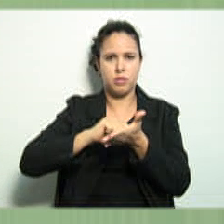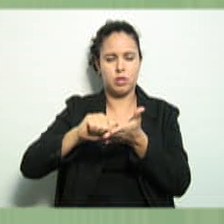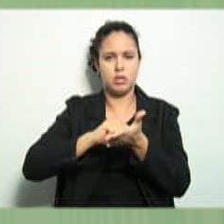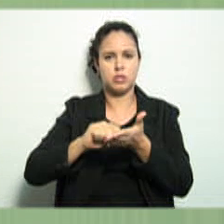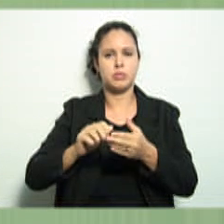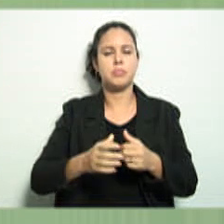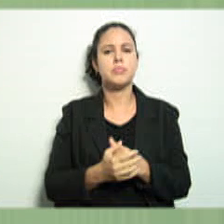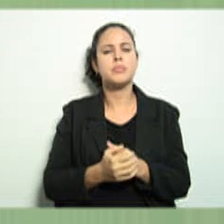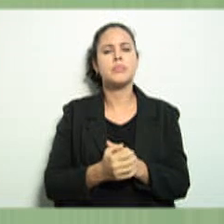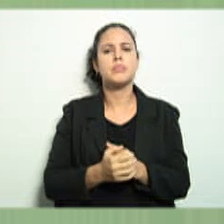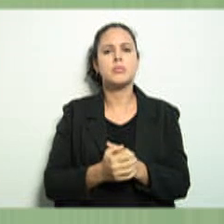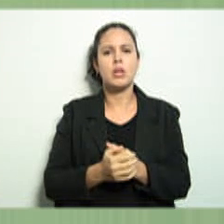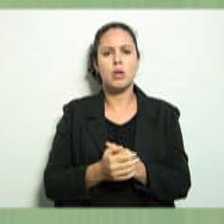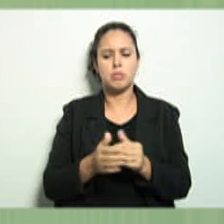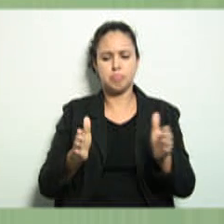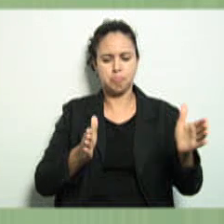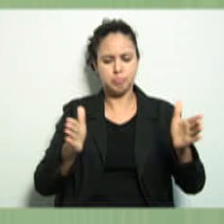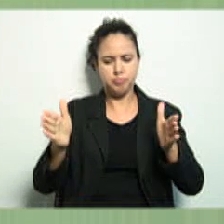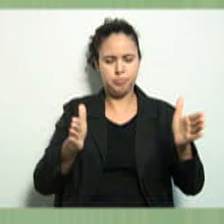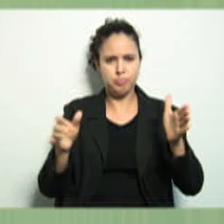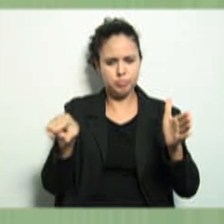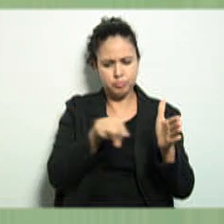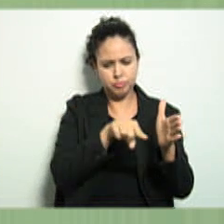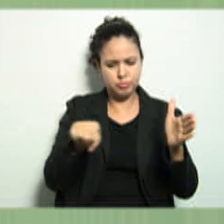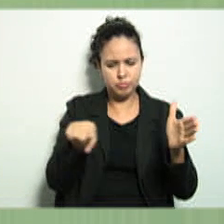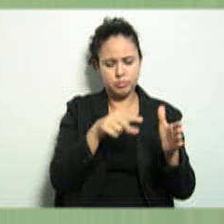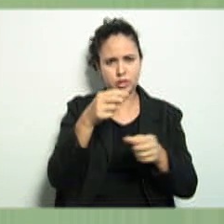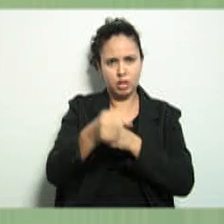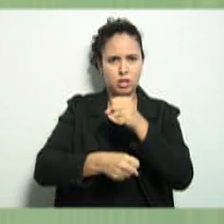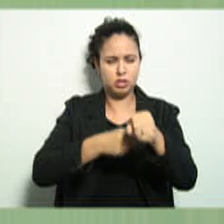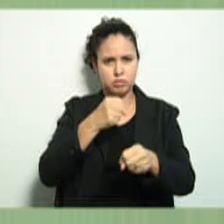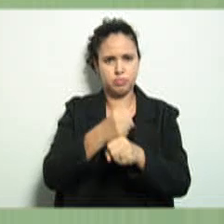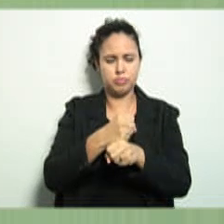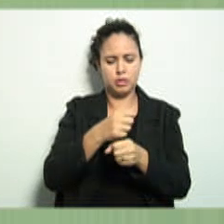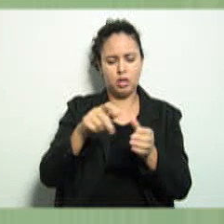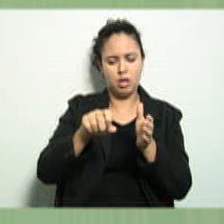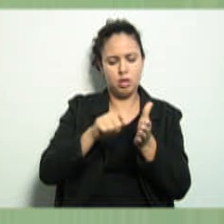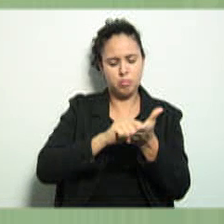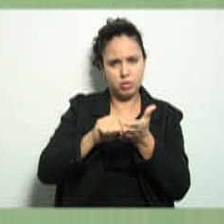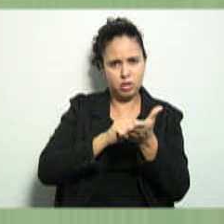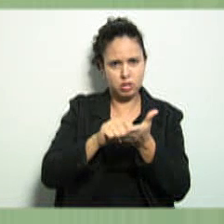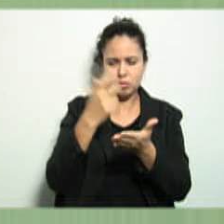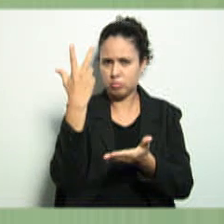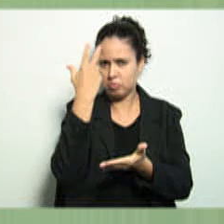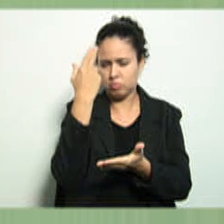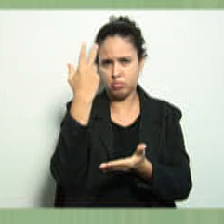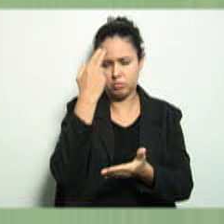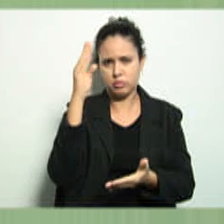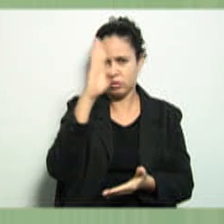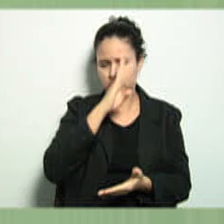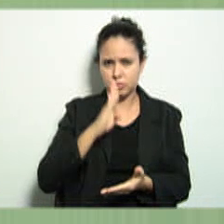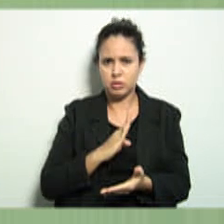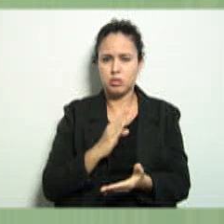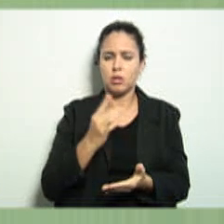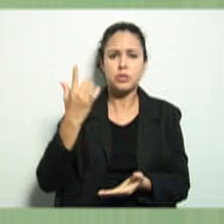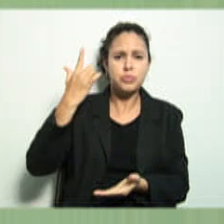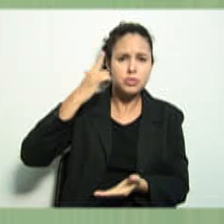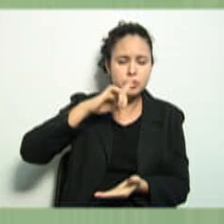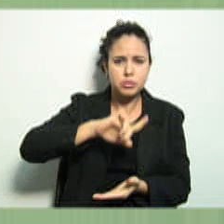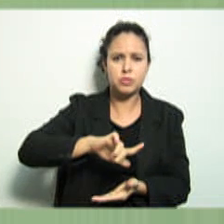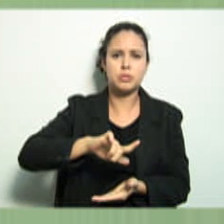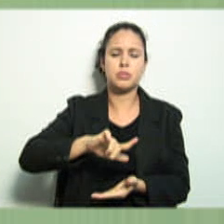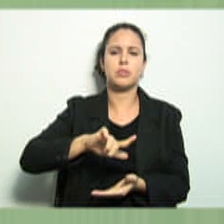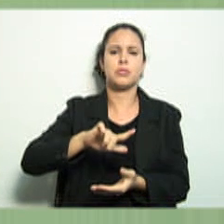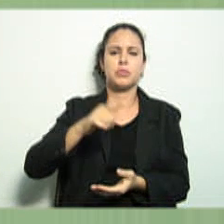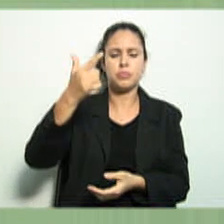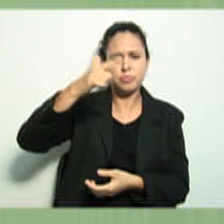Por um curto período de tempo, a borracha natural do Brasil volta a ser competitiva no mercado internacional. Por